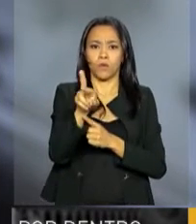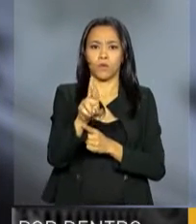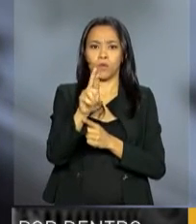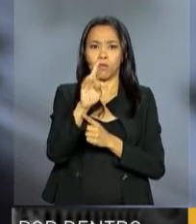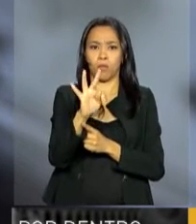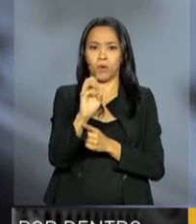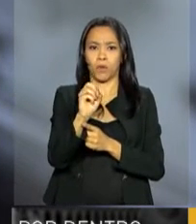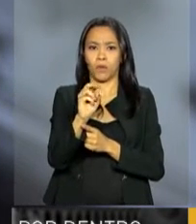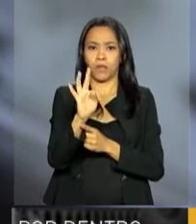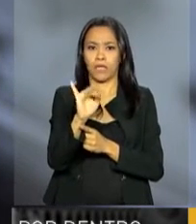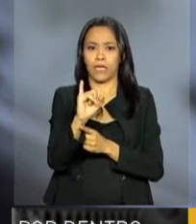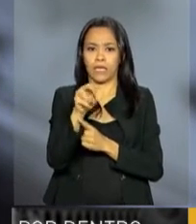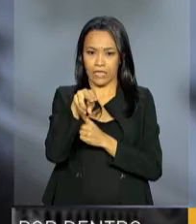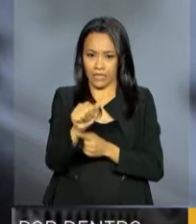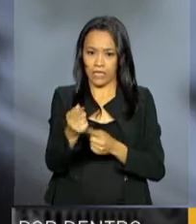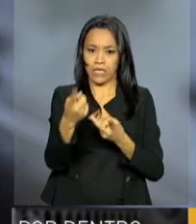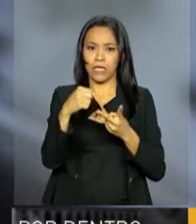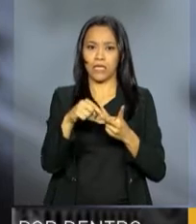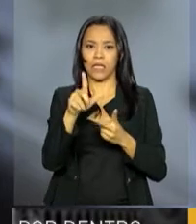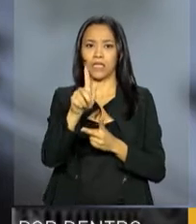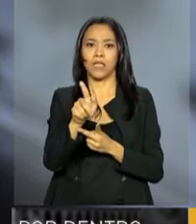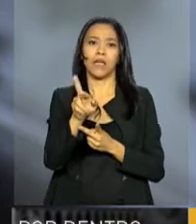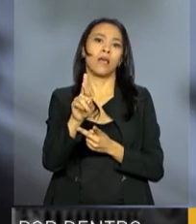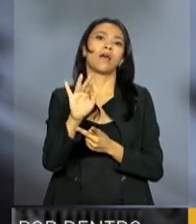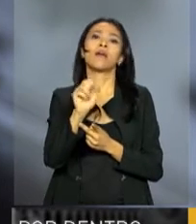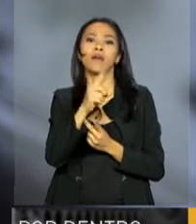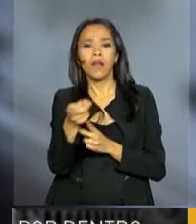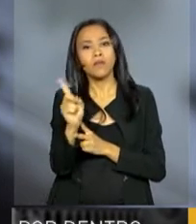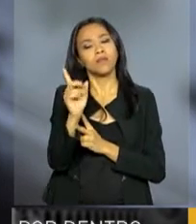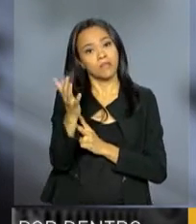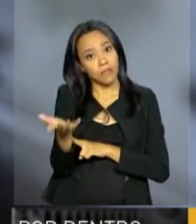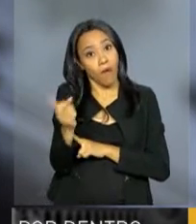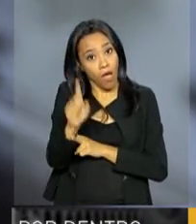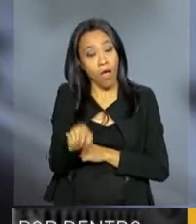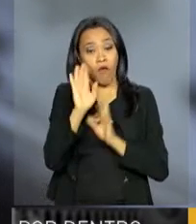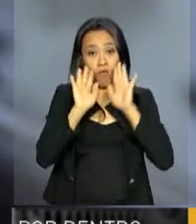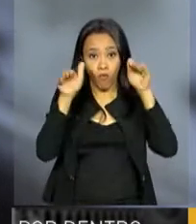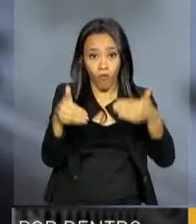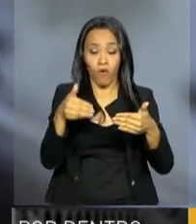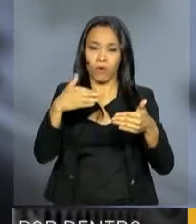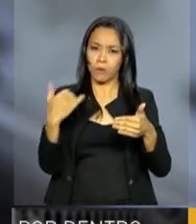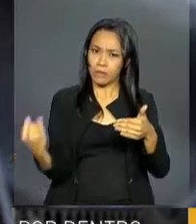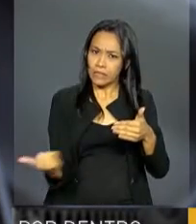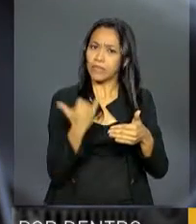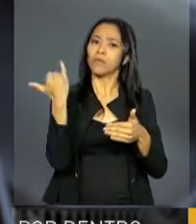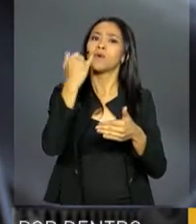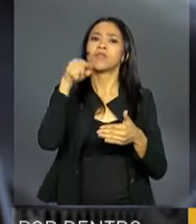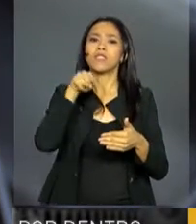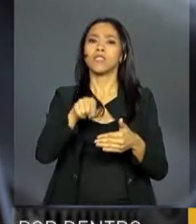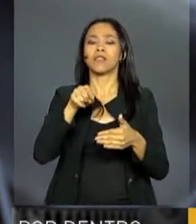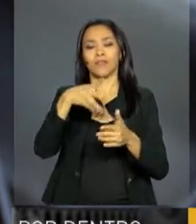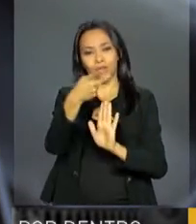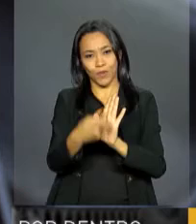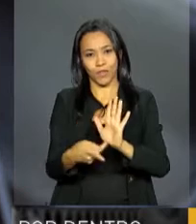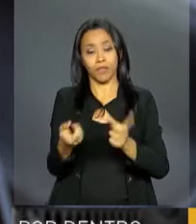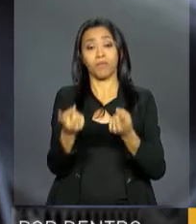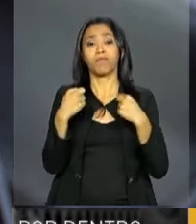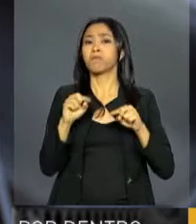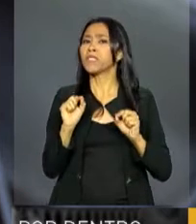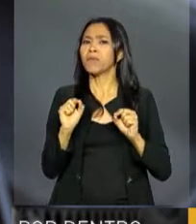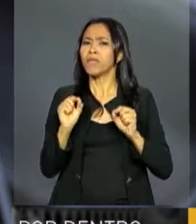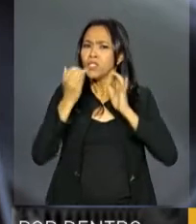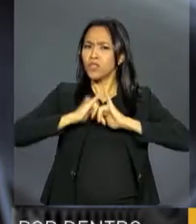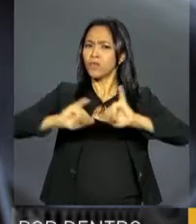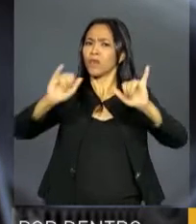e e de grãos e portanto é um foco importante desse projeto e também a mudança da imagem